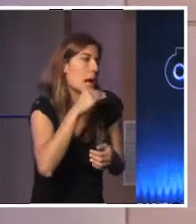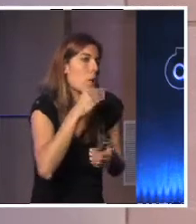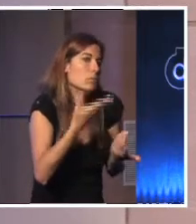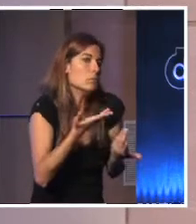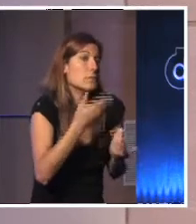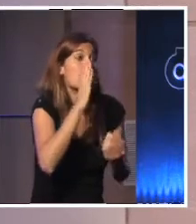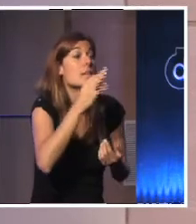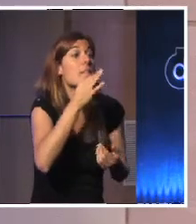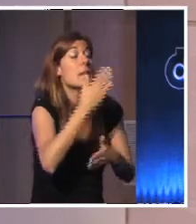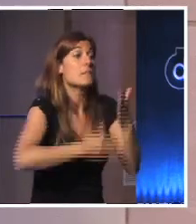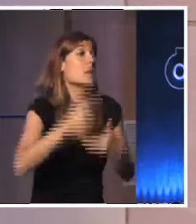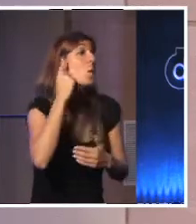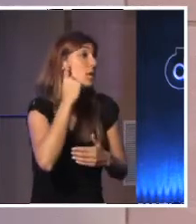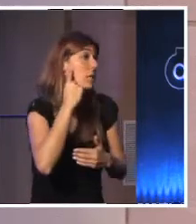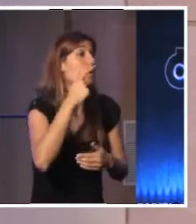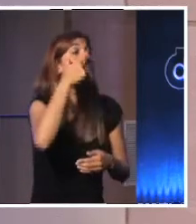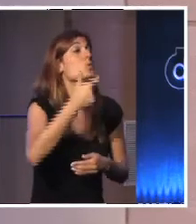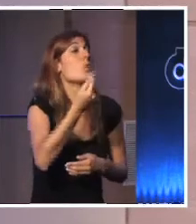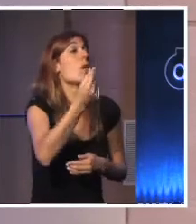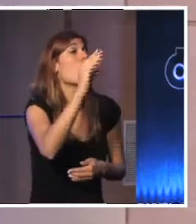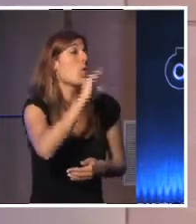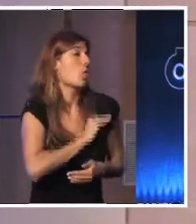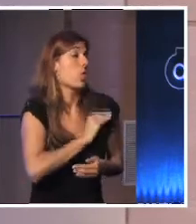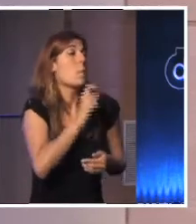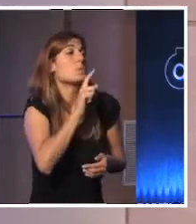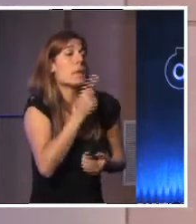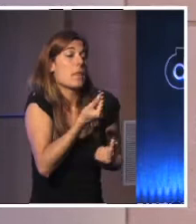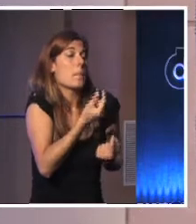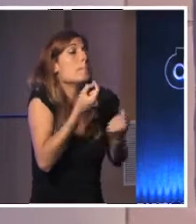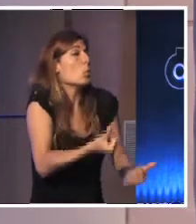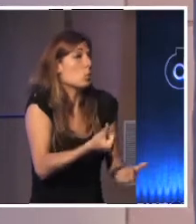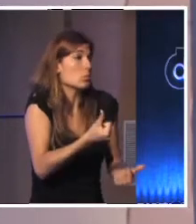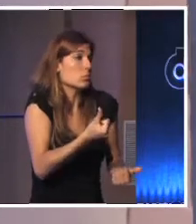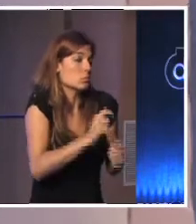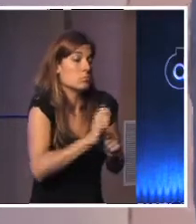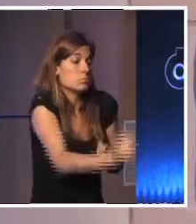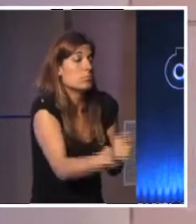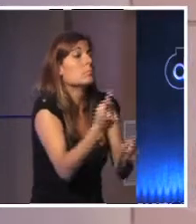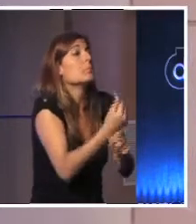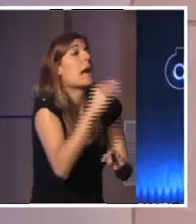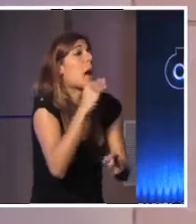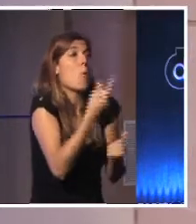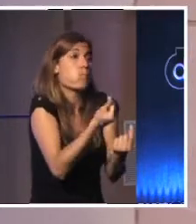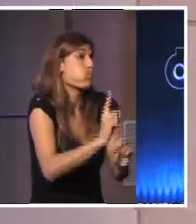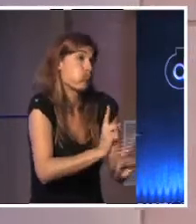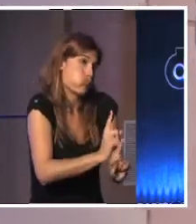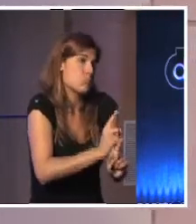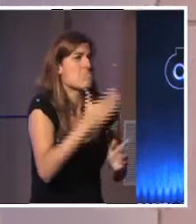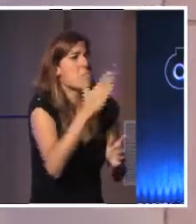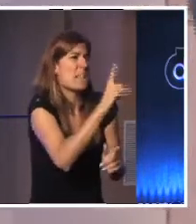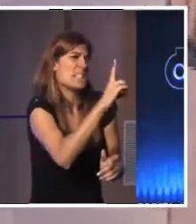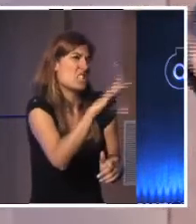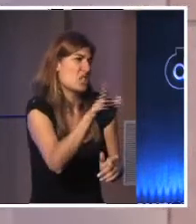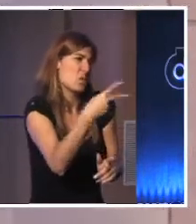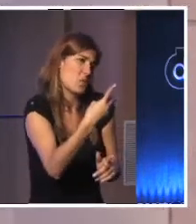de deficientes auditivos com poucas possibilidades monetárias para a aquisição do cão. Aí temos valores de 1.600 euros, o que